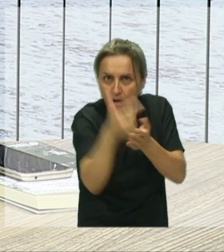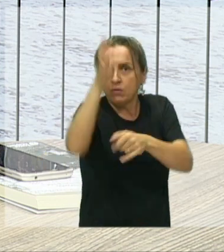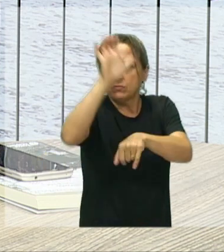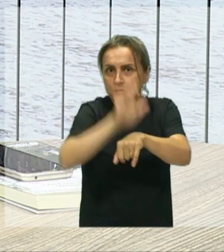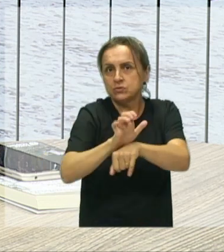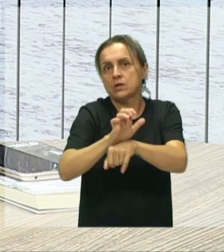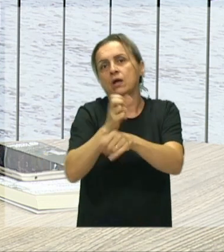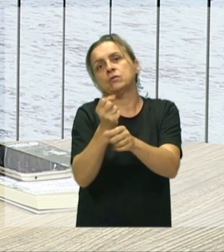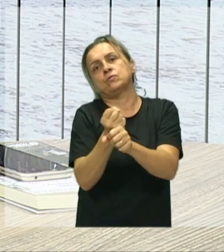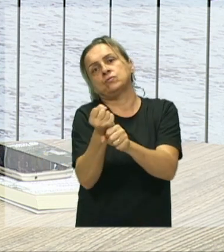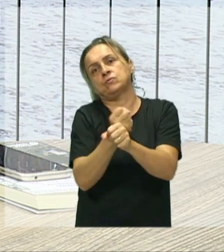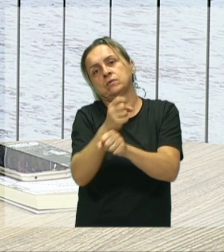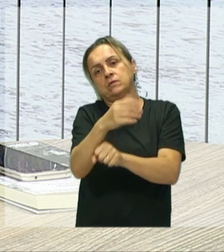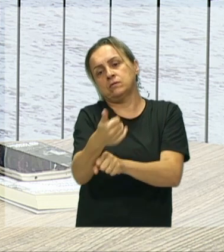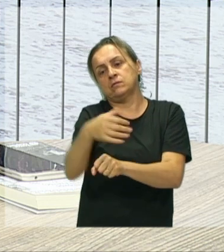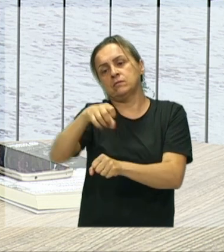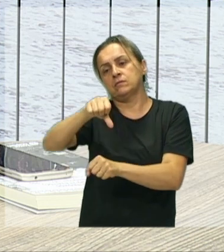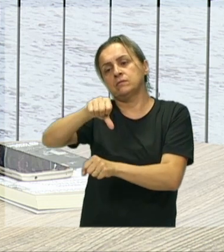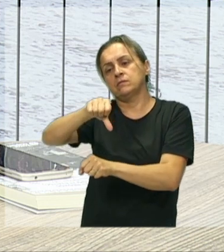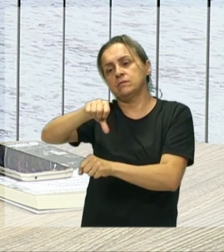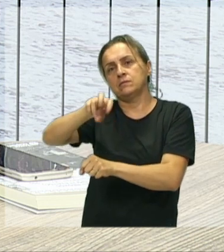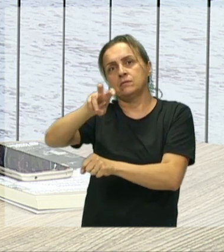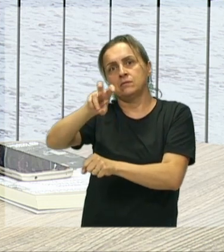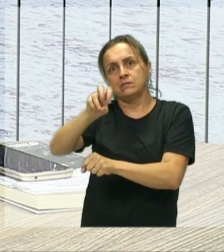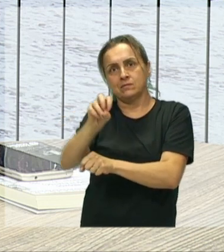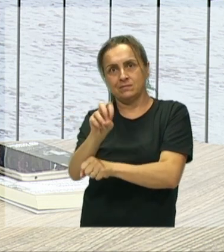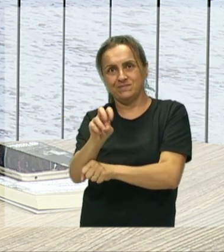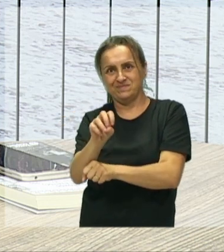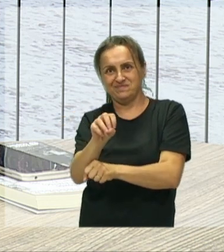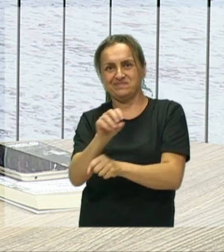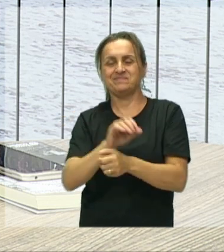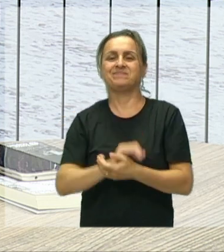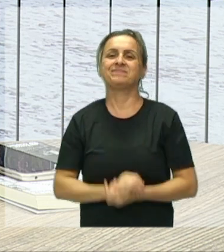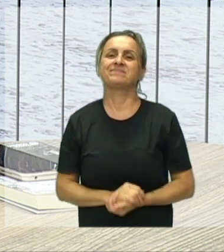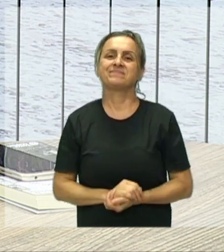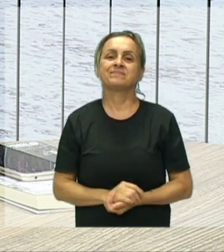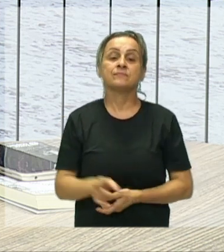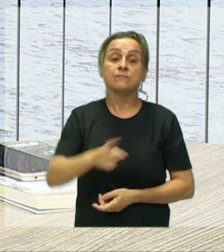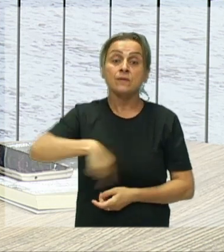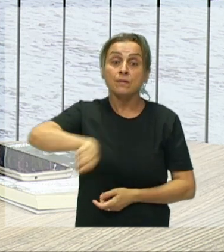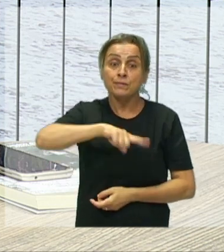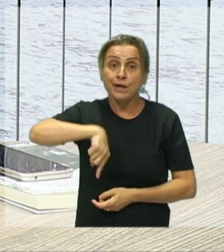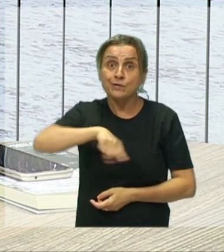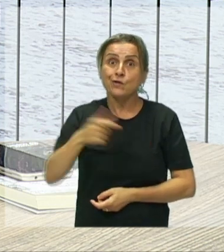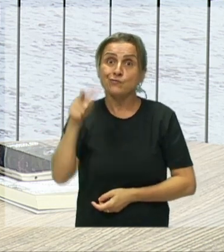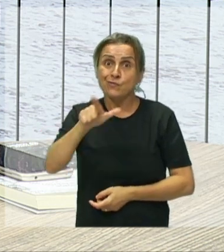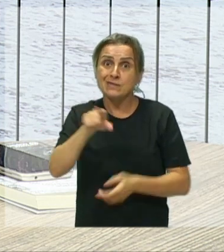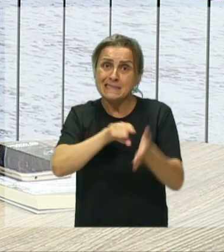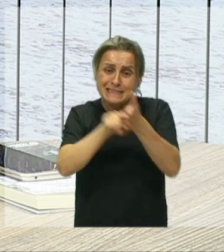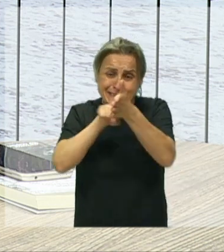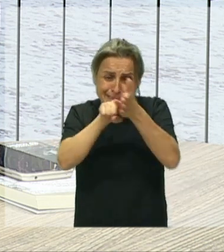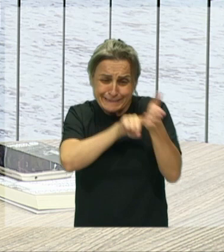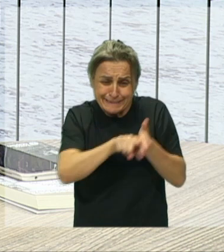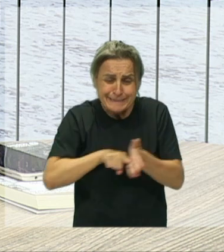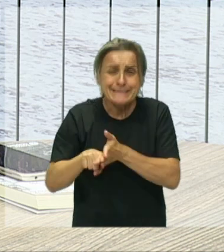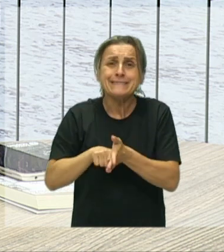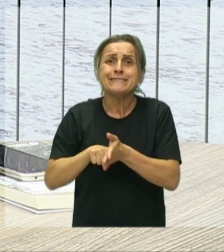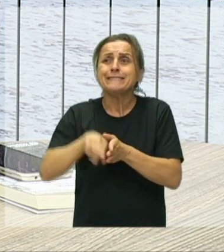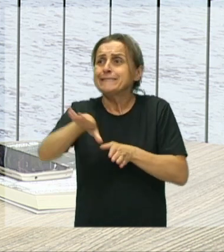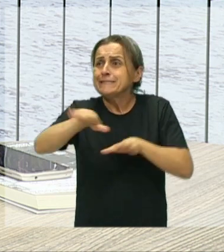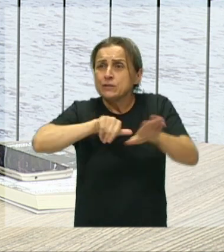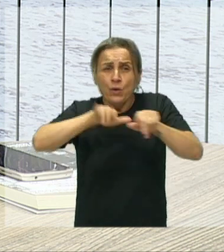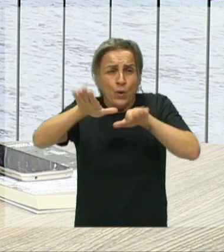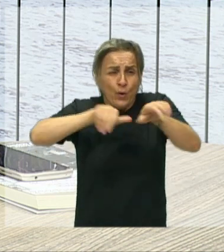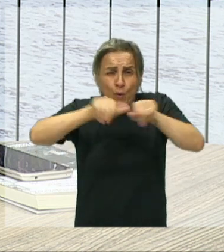foi veiculado no jornal de dimensão estadual. Então, para nós fazer as nossas pesquisas, nós estamos buscando as